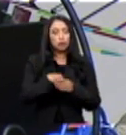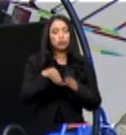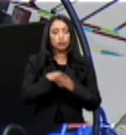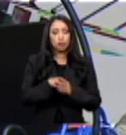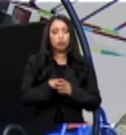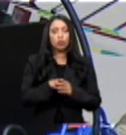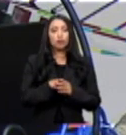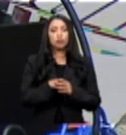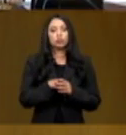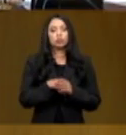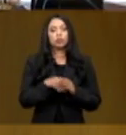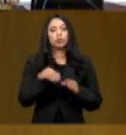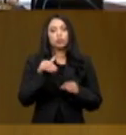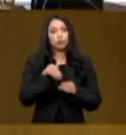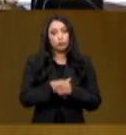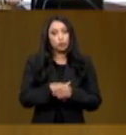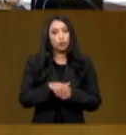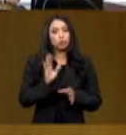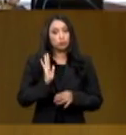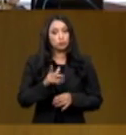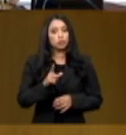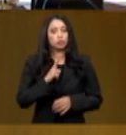parecer